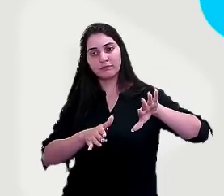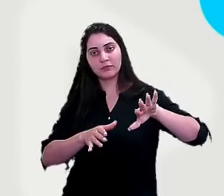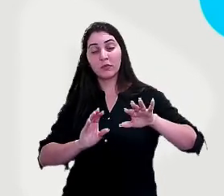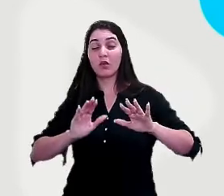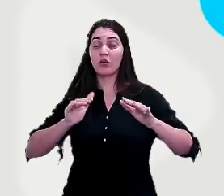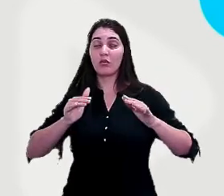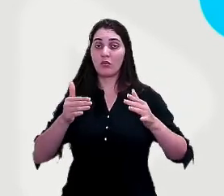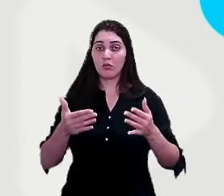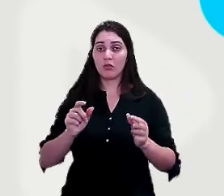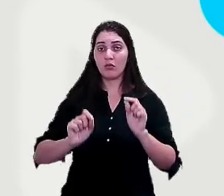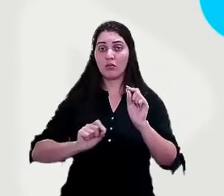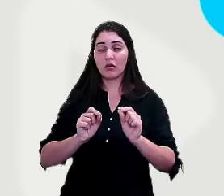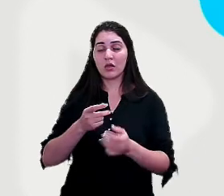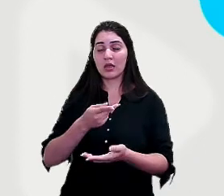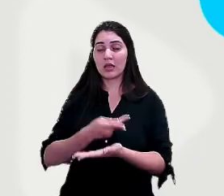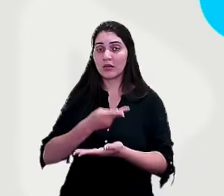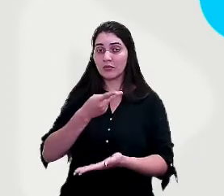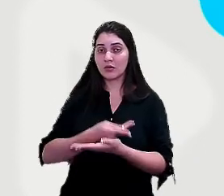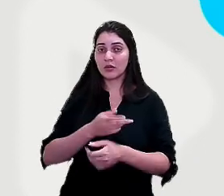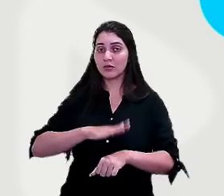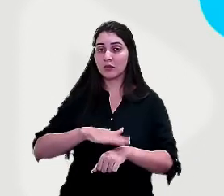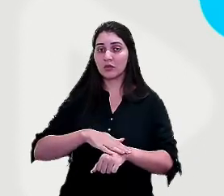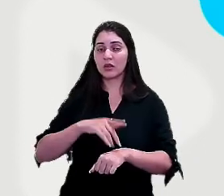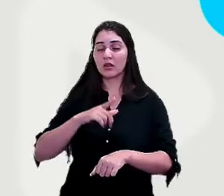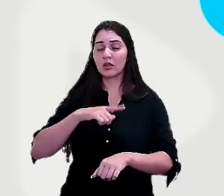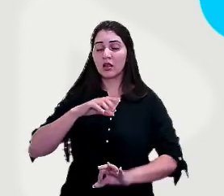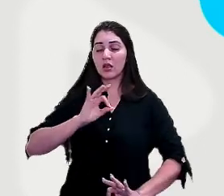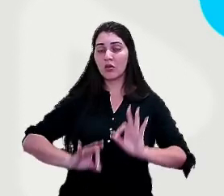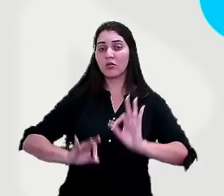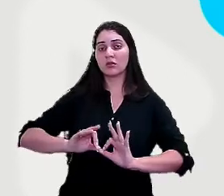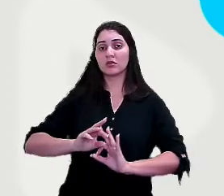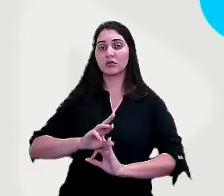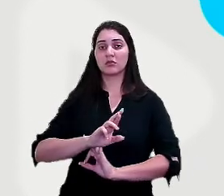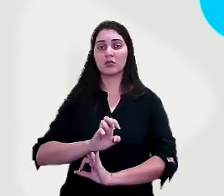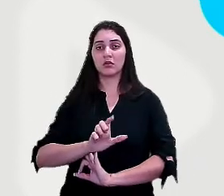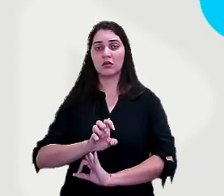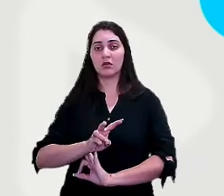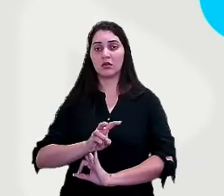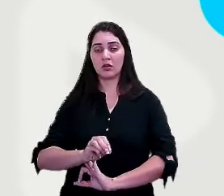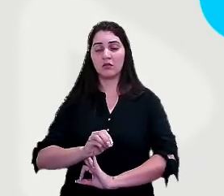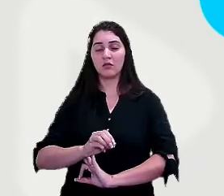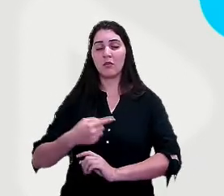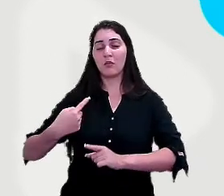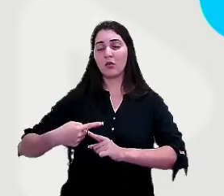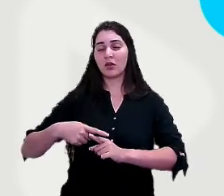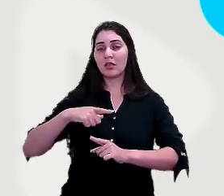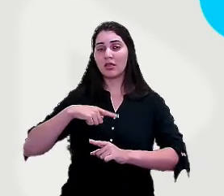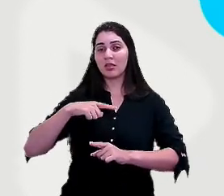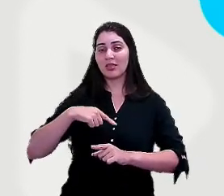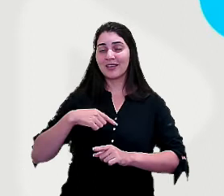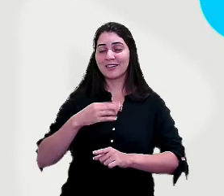Ou seja, no momento que isso acontece, há formação também de relevo, né? Porque vai haver um desnível